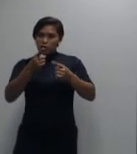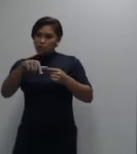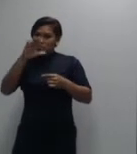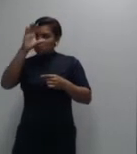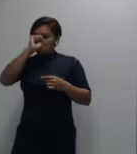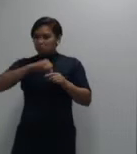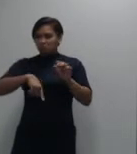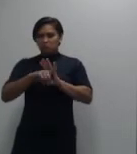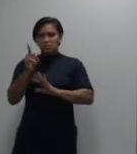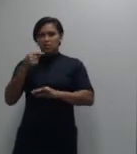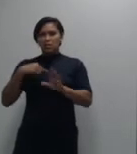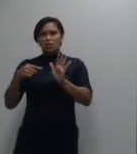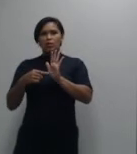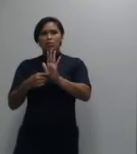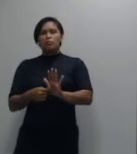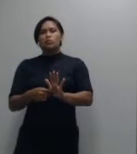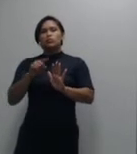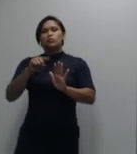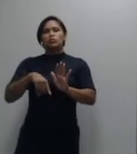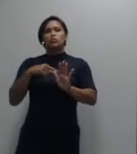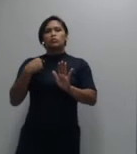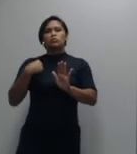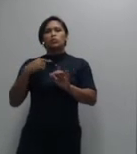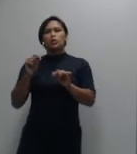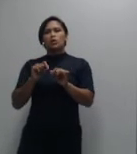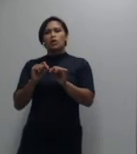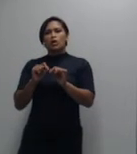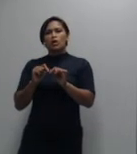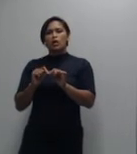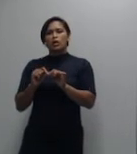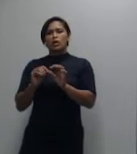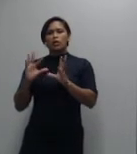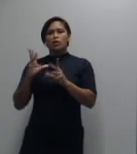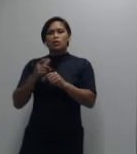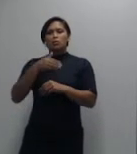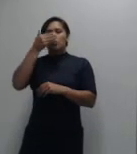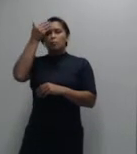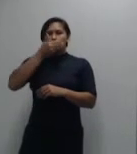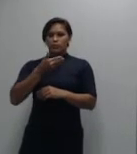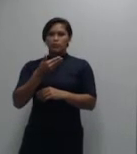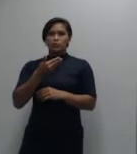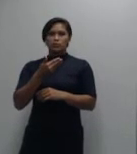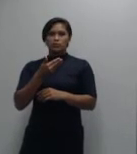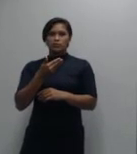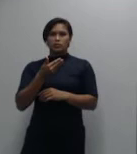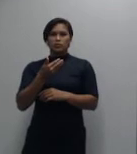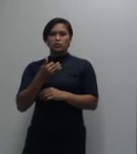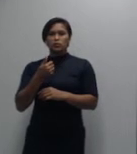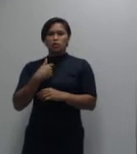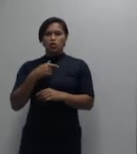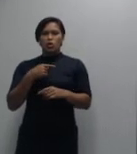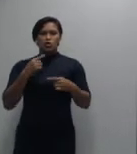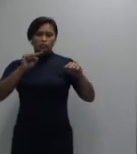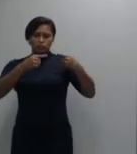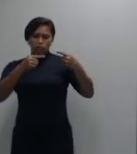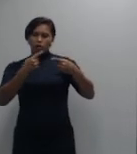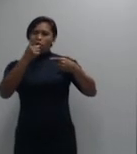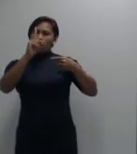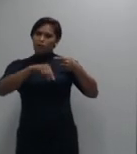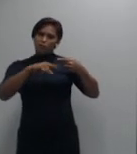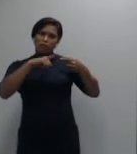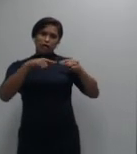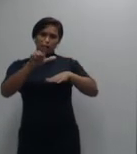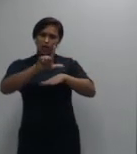que demonstrar elementos concretos para a comprovação de ofensa aos bens tutelados pela legislação